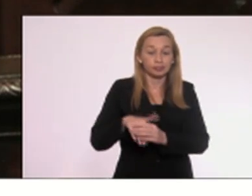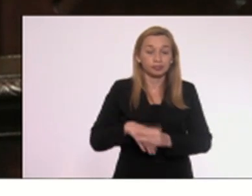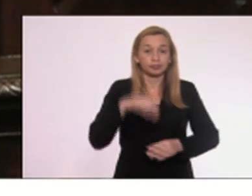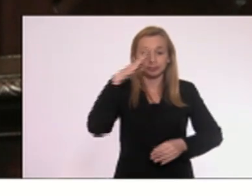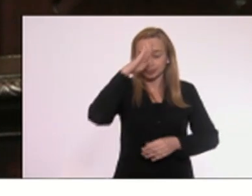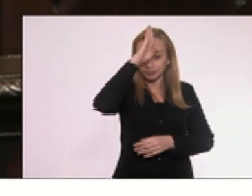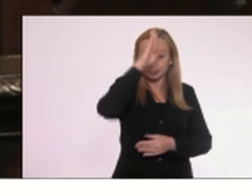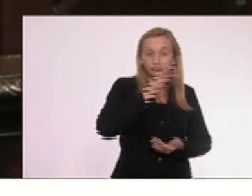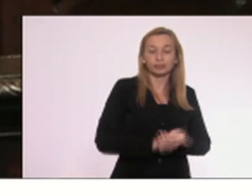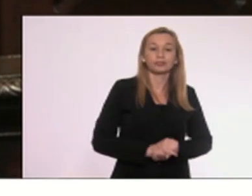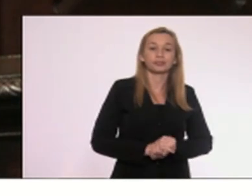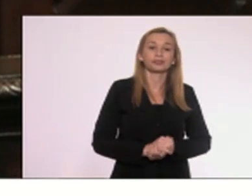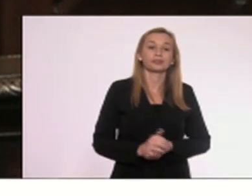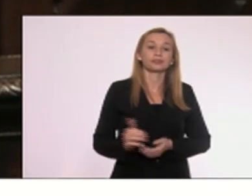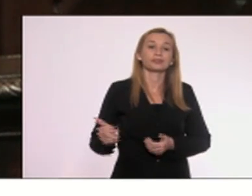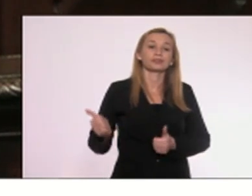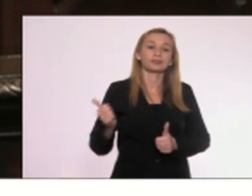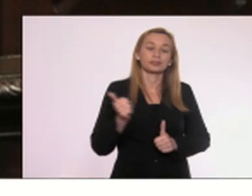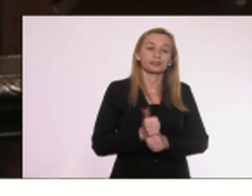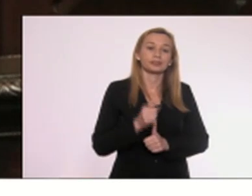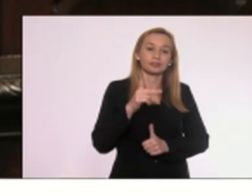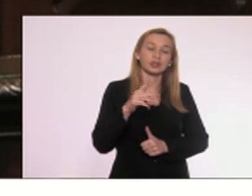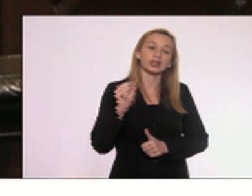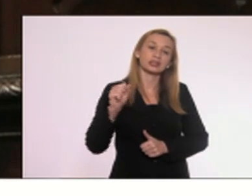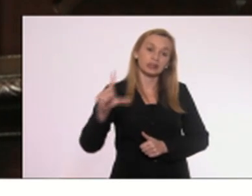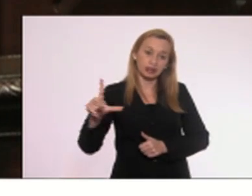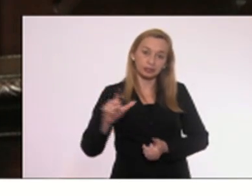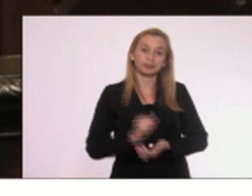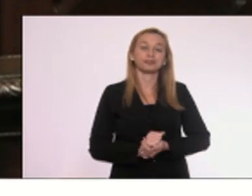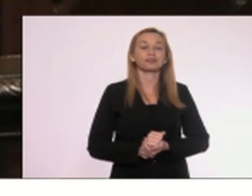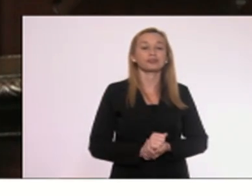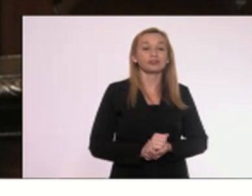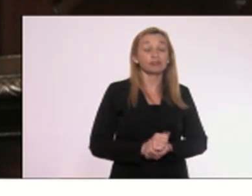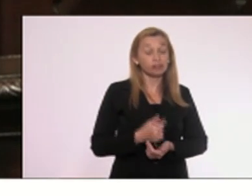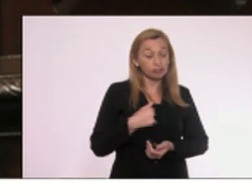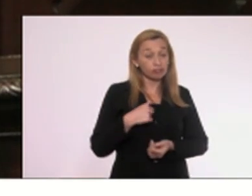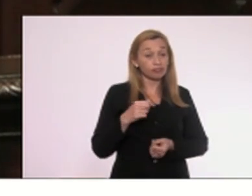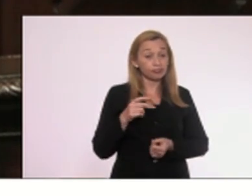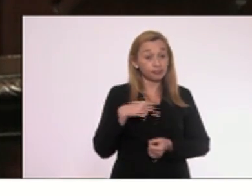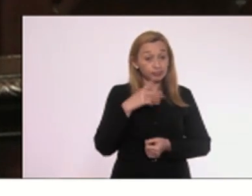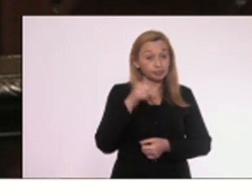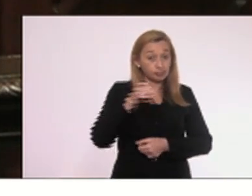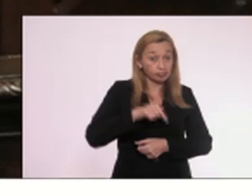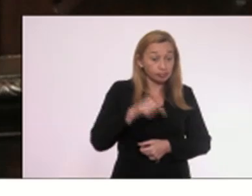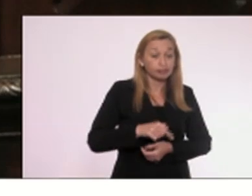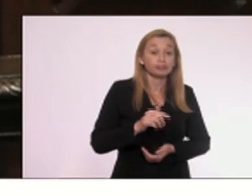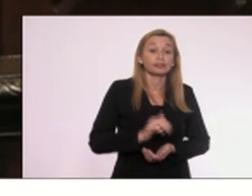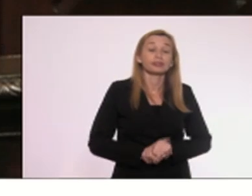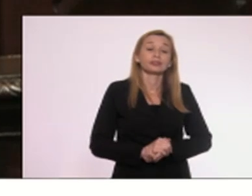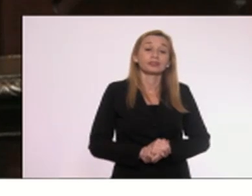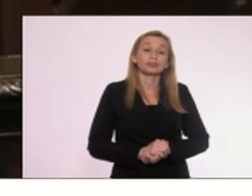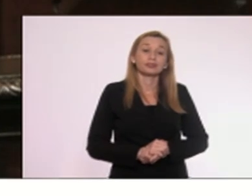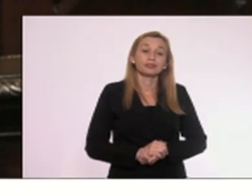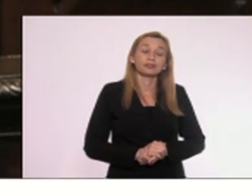Bolsonaro assumiu o PSL. Fiz até aqui um paradigma